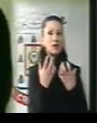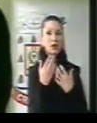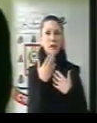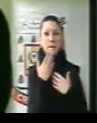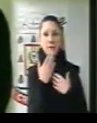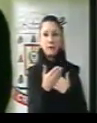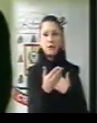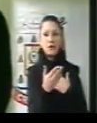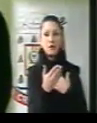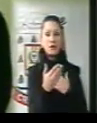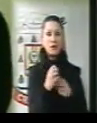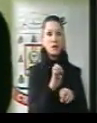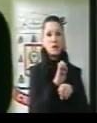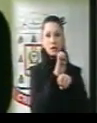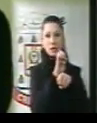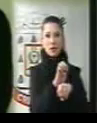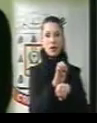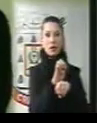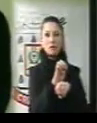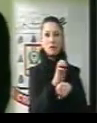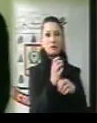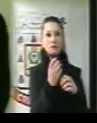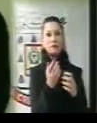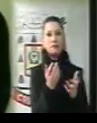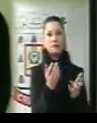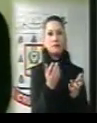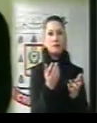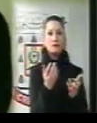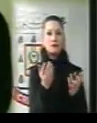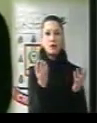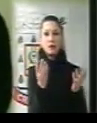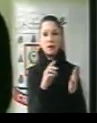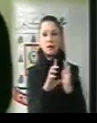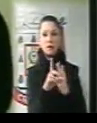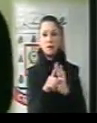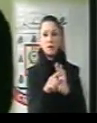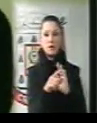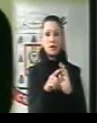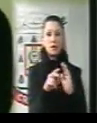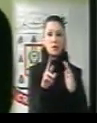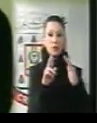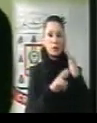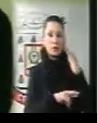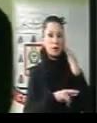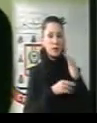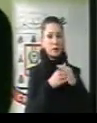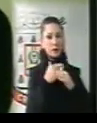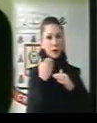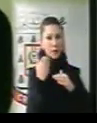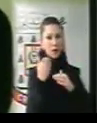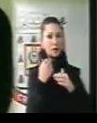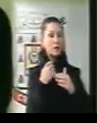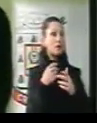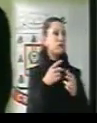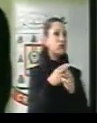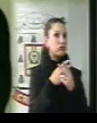quando estadualizasse essa rodovia, que daqui a pouco vai chamar-se Rodovia da Morte, e tanto acidente que lá